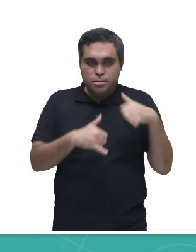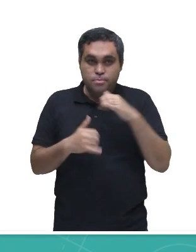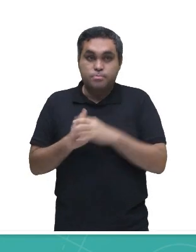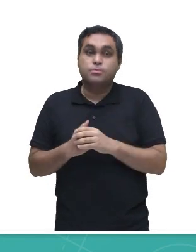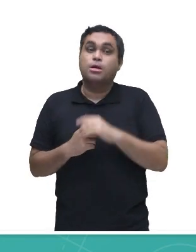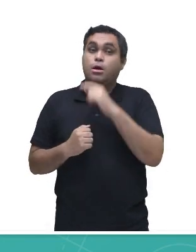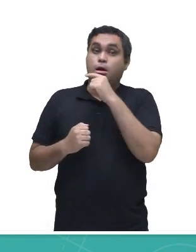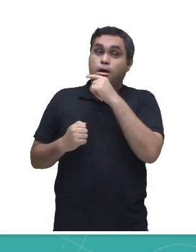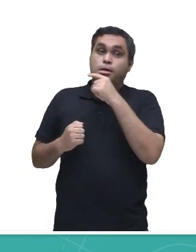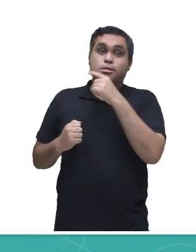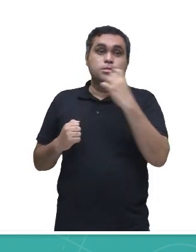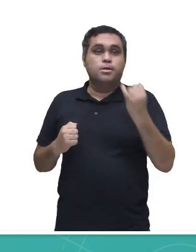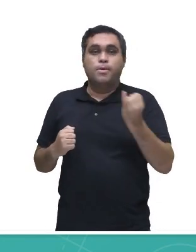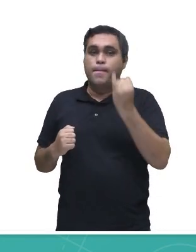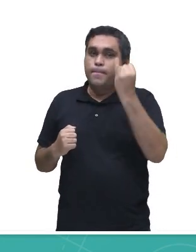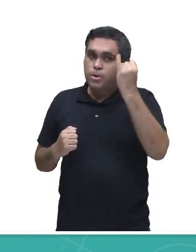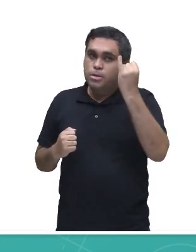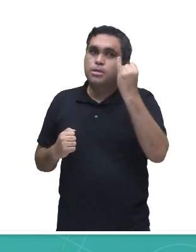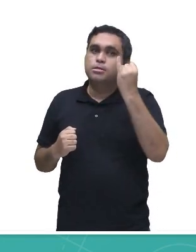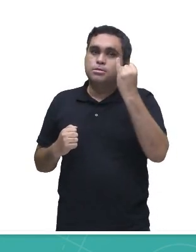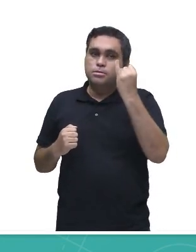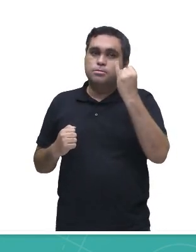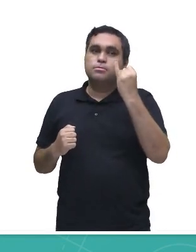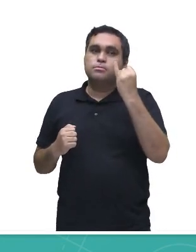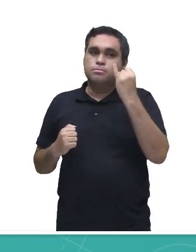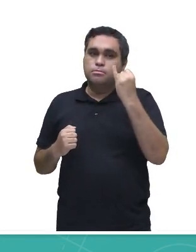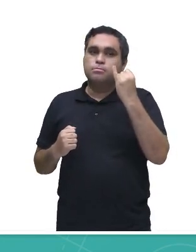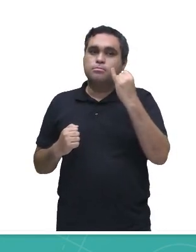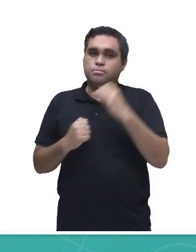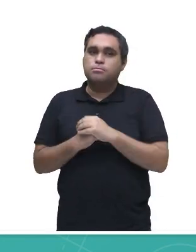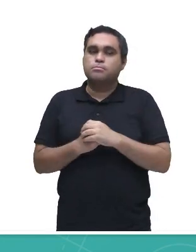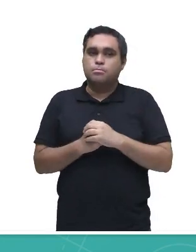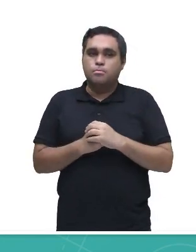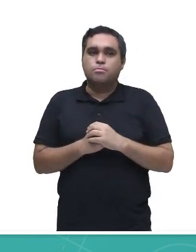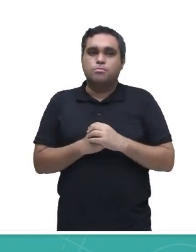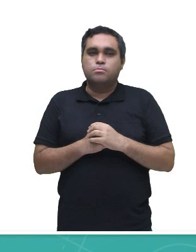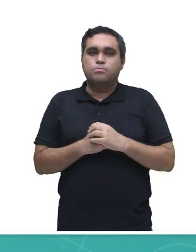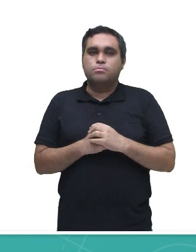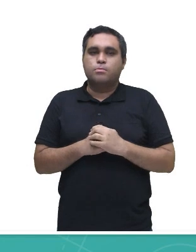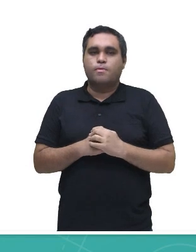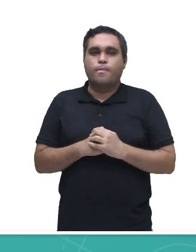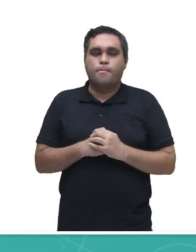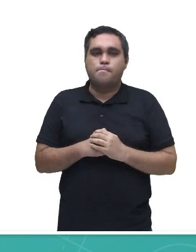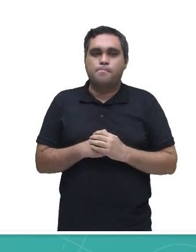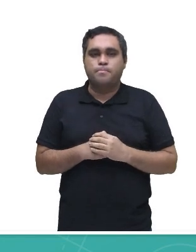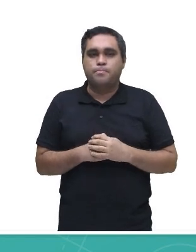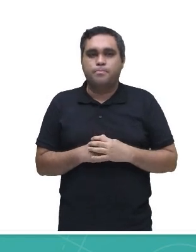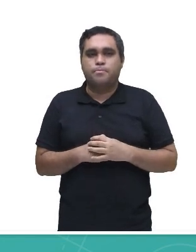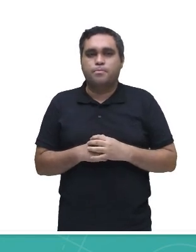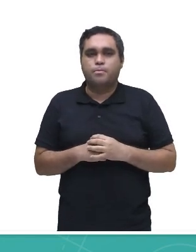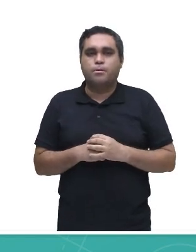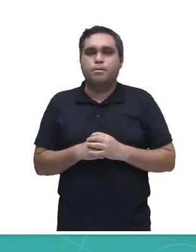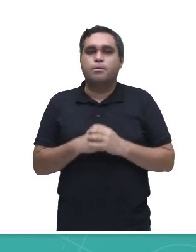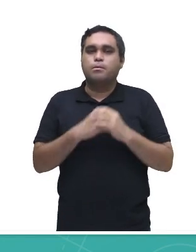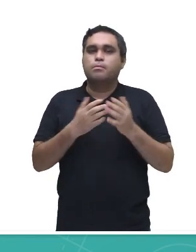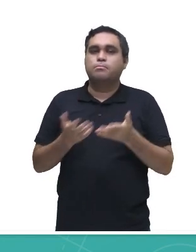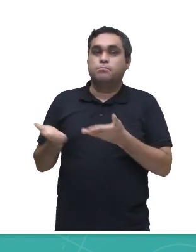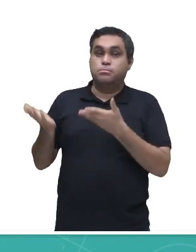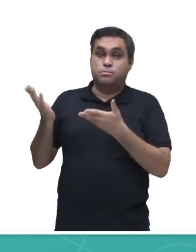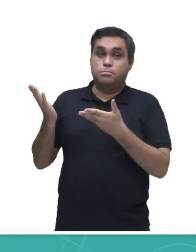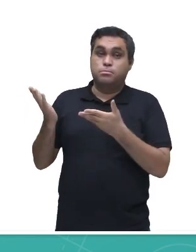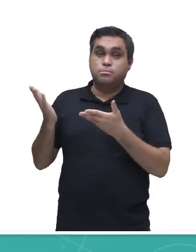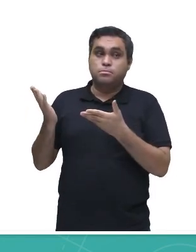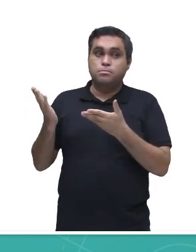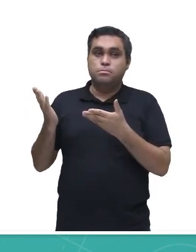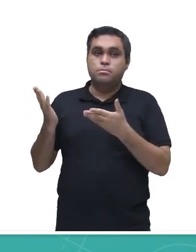fundamentais para a síntese de proteínas. próxima estrutura, a próxima organela que eu vou mostrar